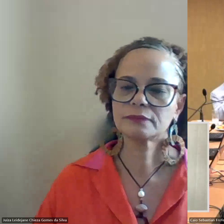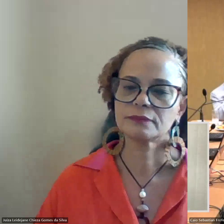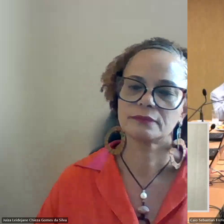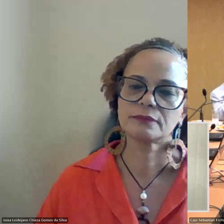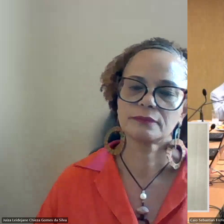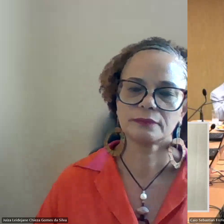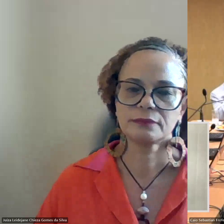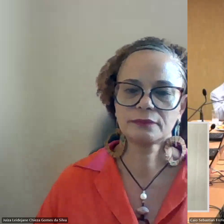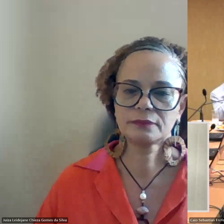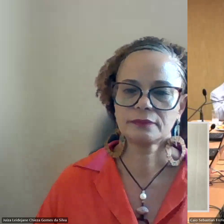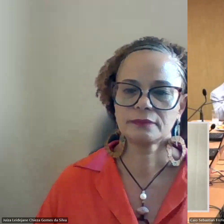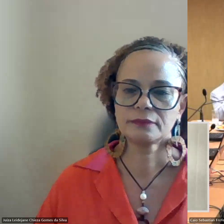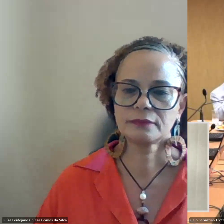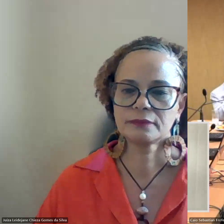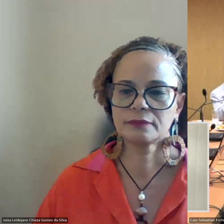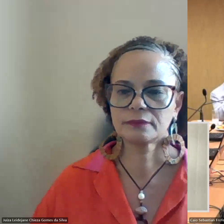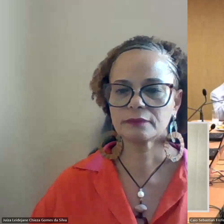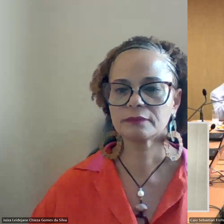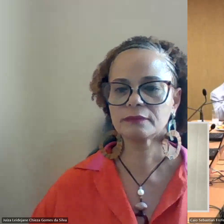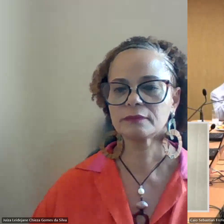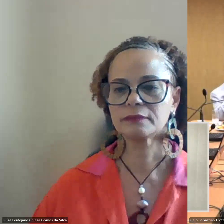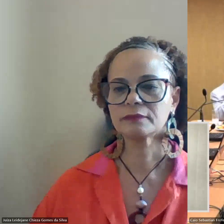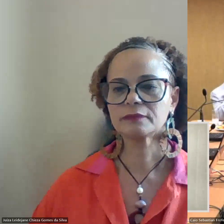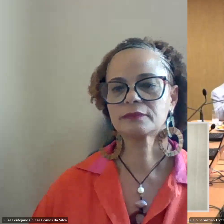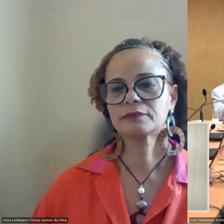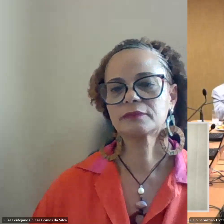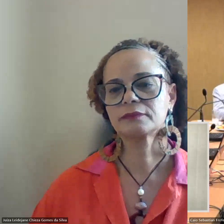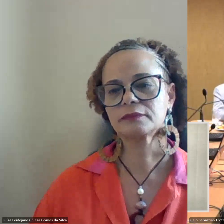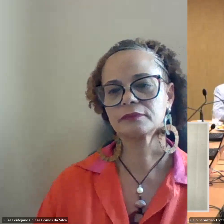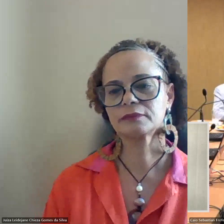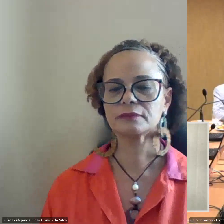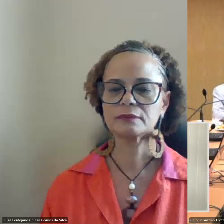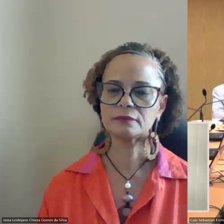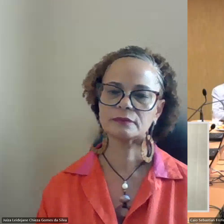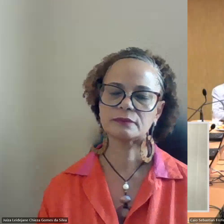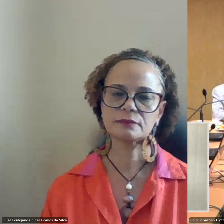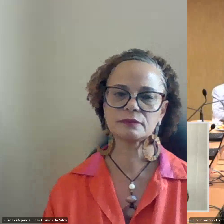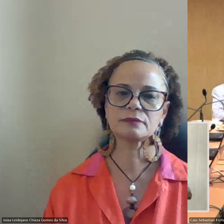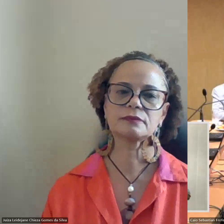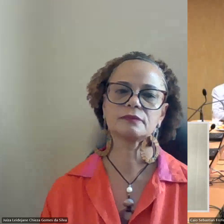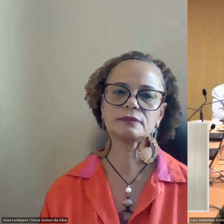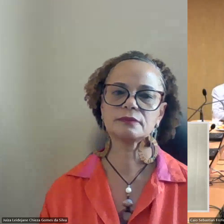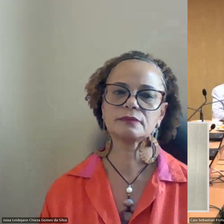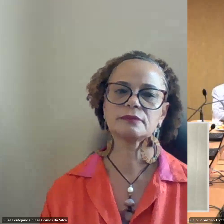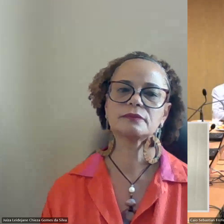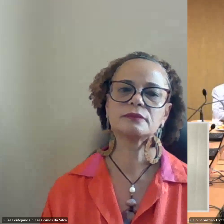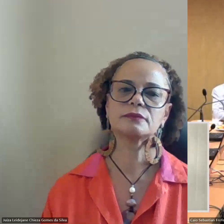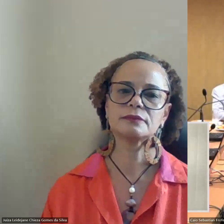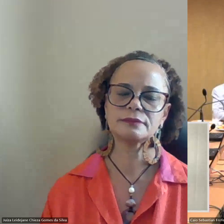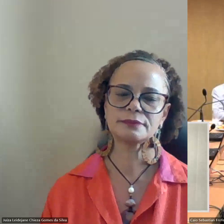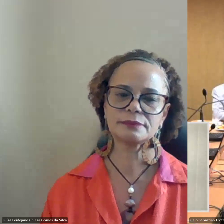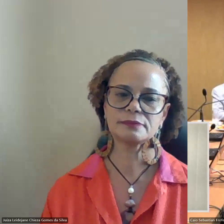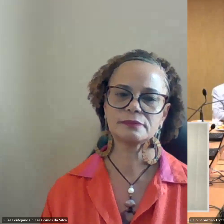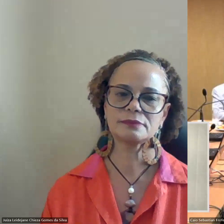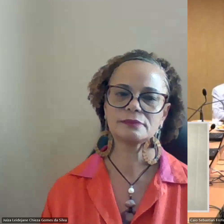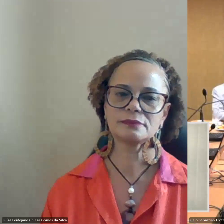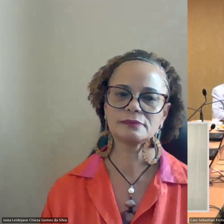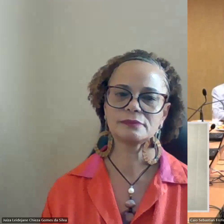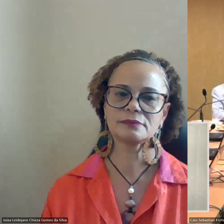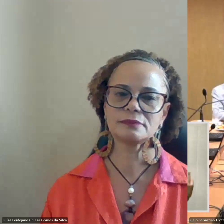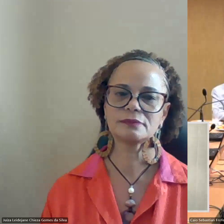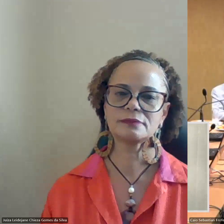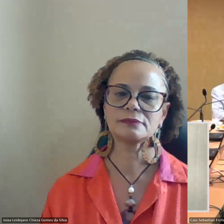biológica ou genotípica né não é pelo pelo G que tá ali no corpo provavelmente Todos nós temos G